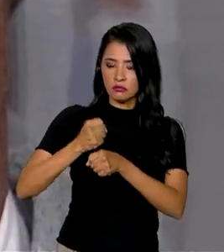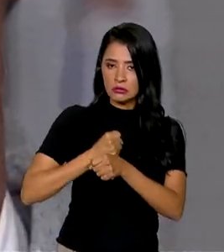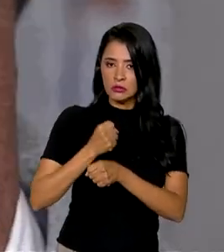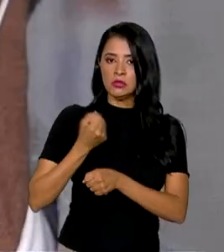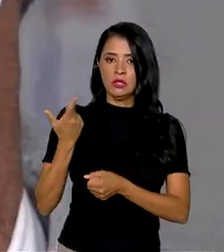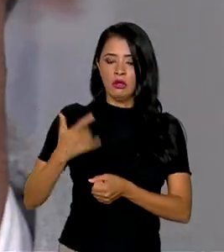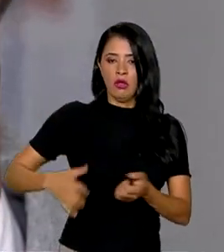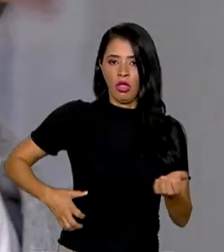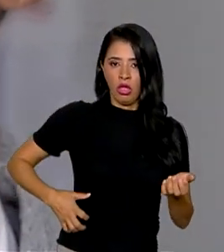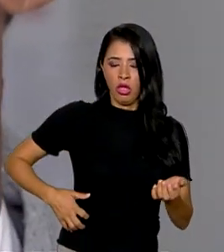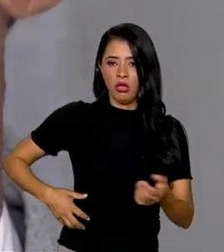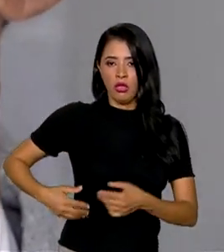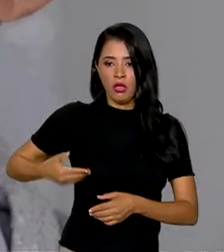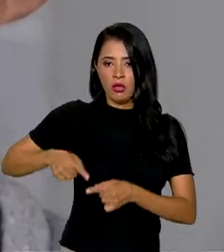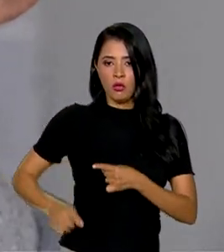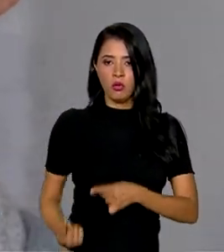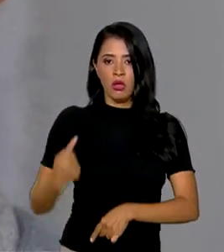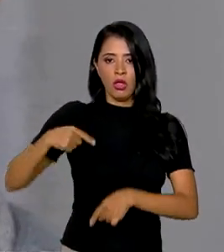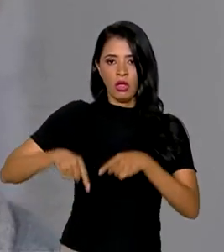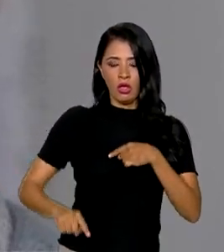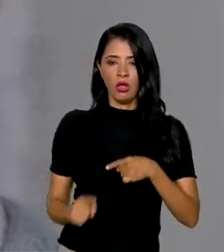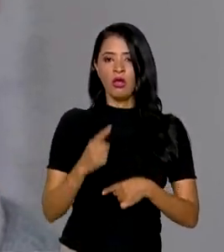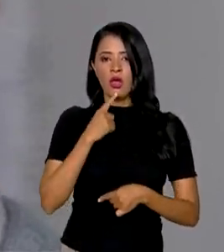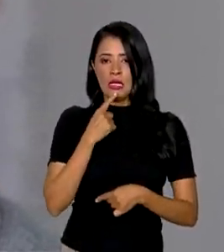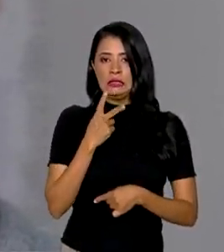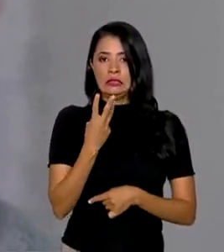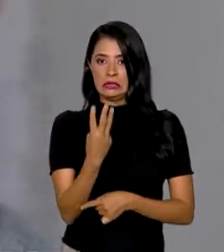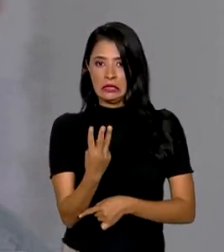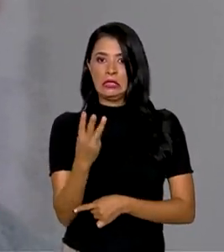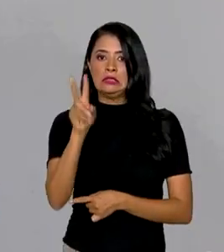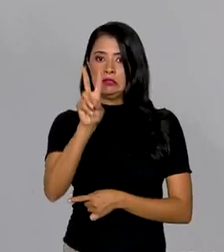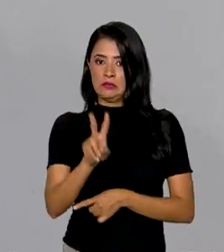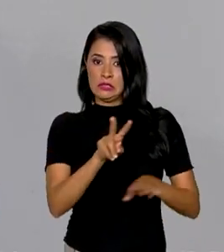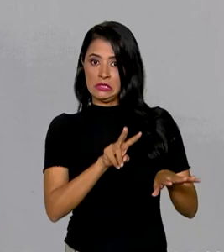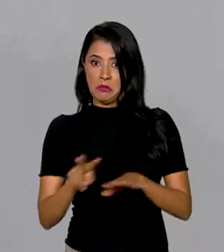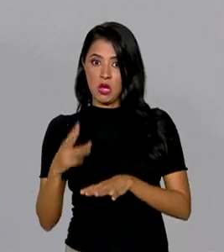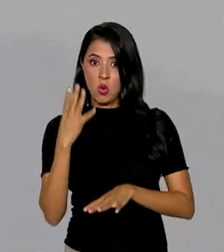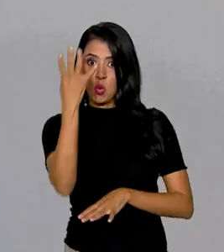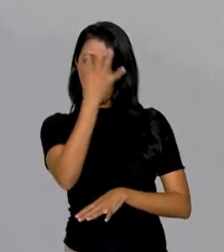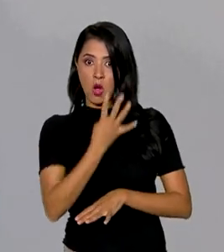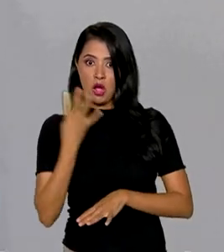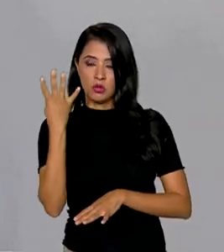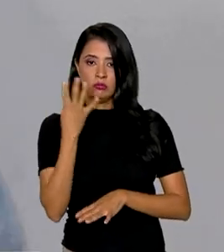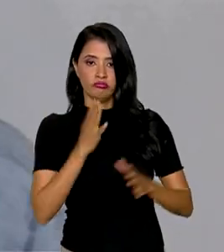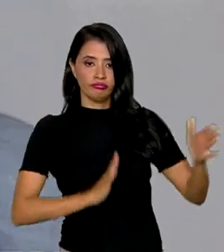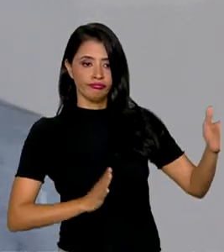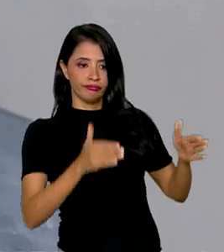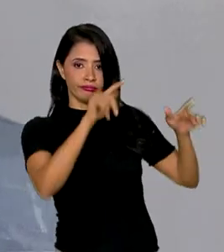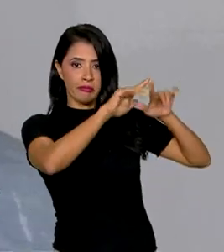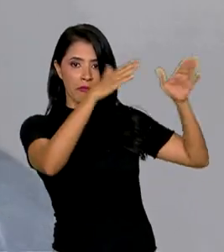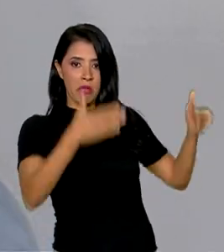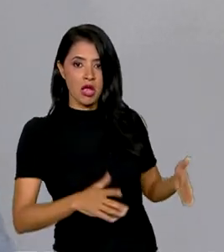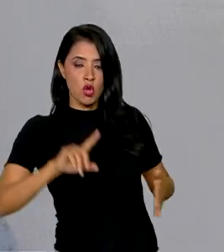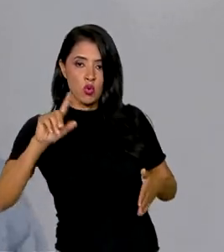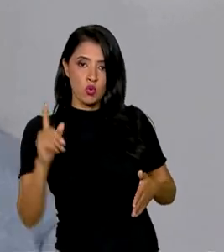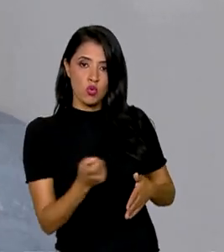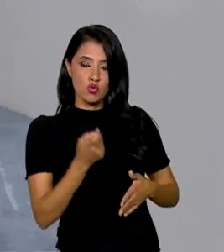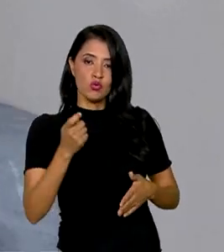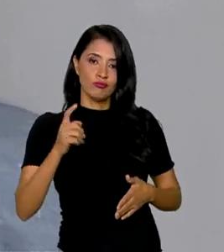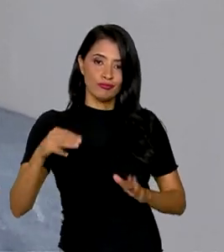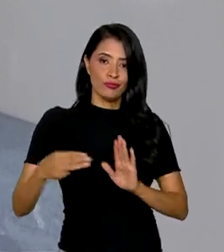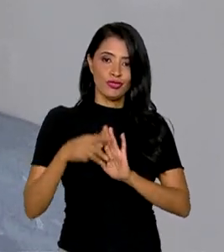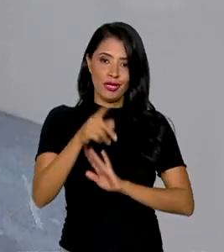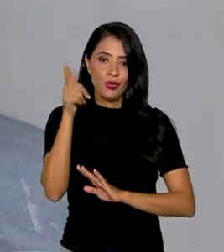de hemodiálise três vezes por semana durante quatro horas a máquina era a sua única condição de